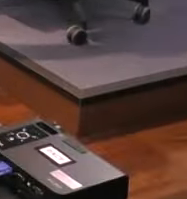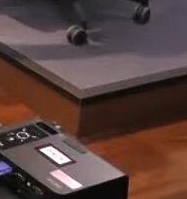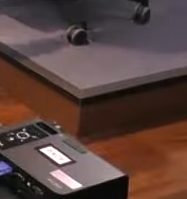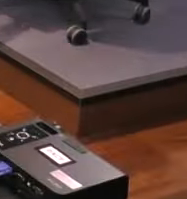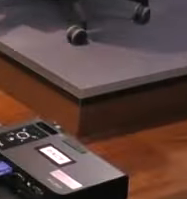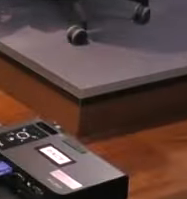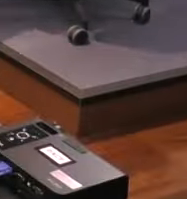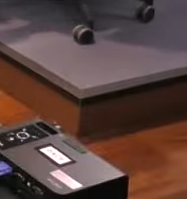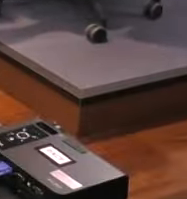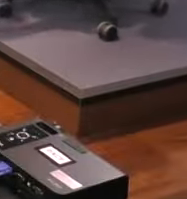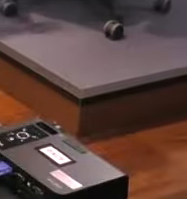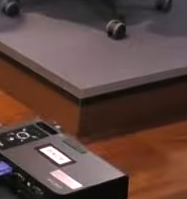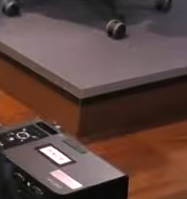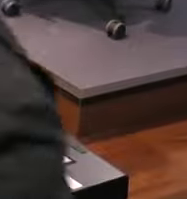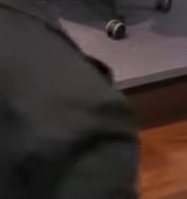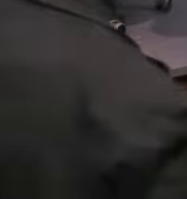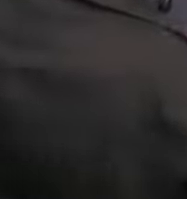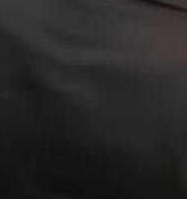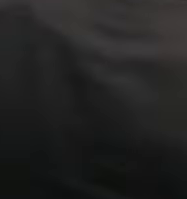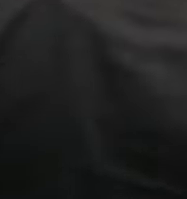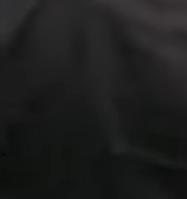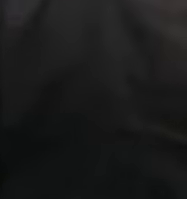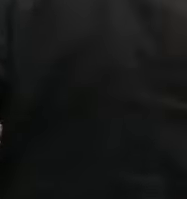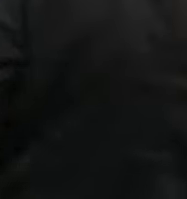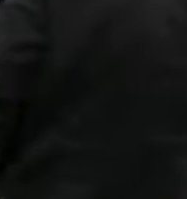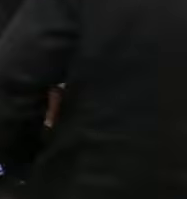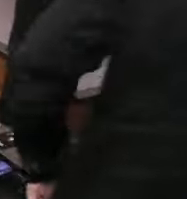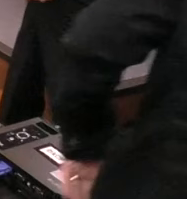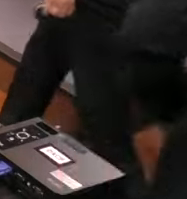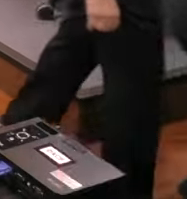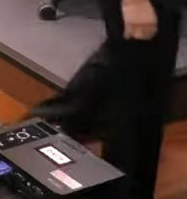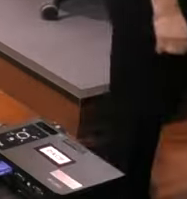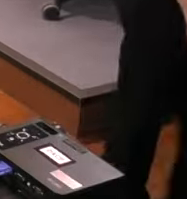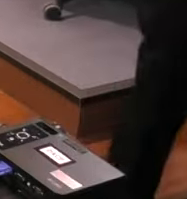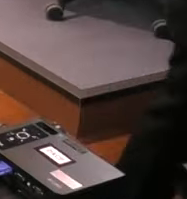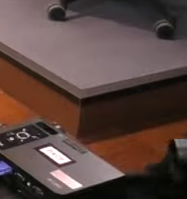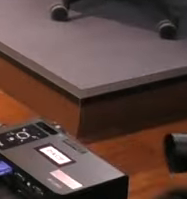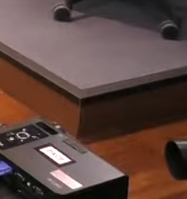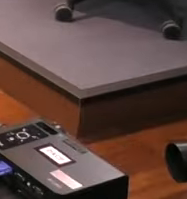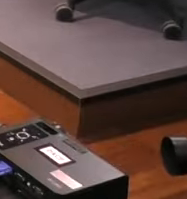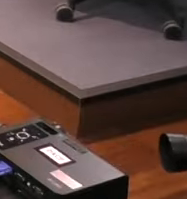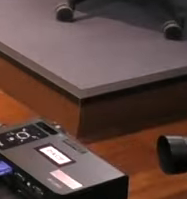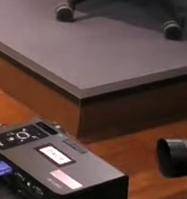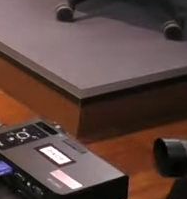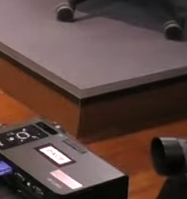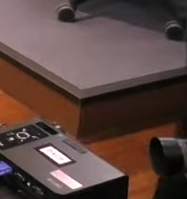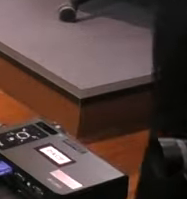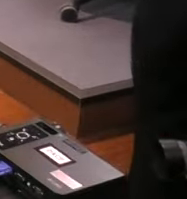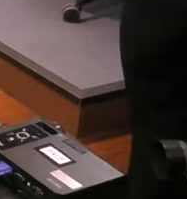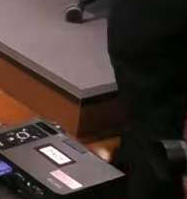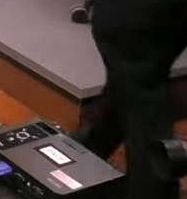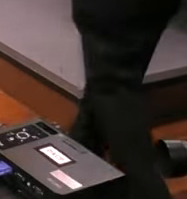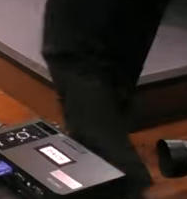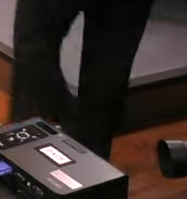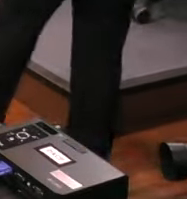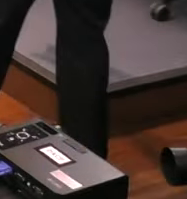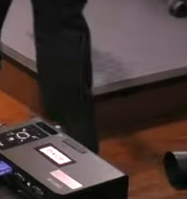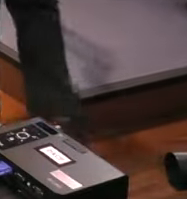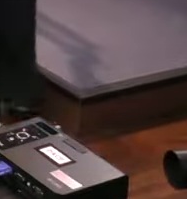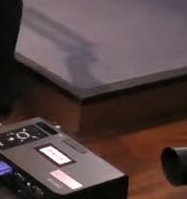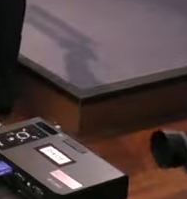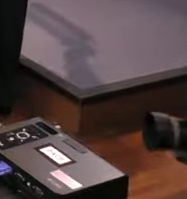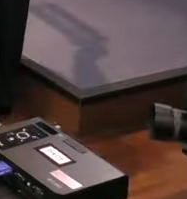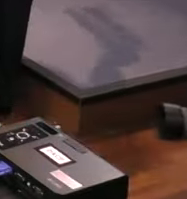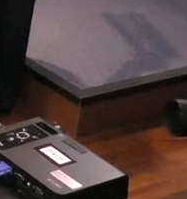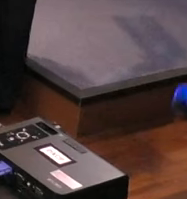alguns esclarecimentos. E, nas minhas considerações iniciais, eu vou, presidente, me reservar apenas a fala e, se